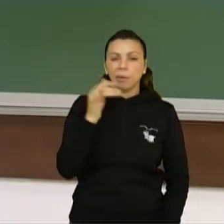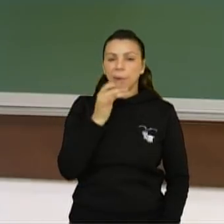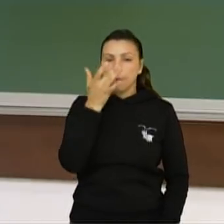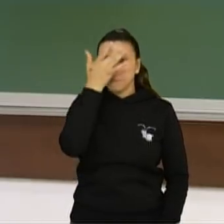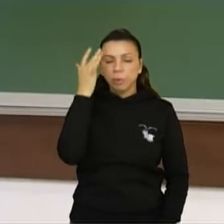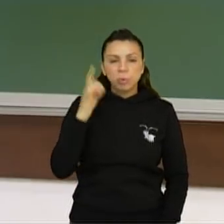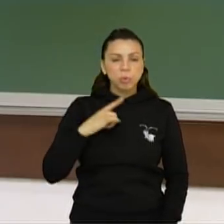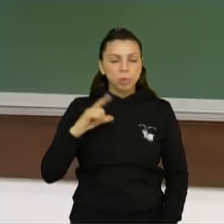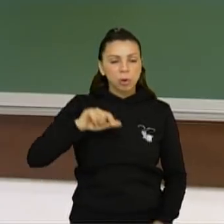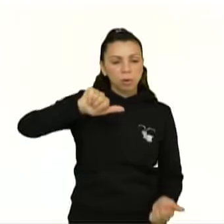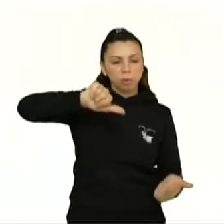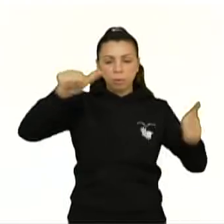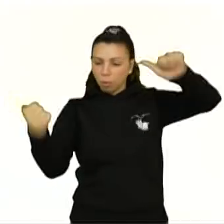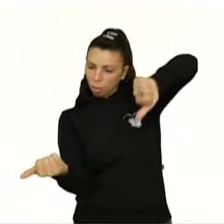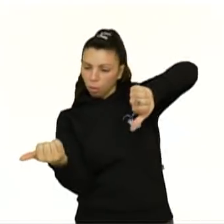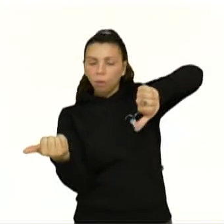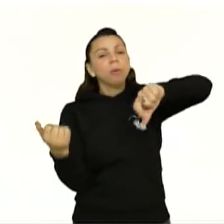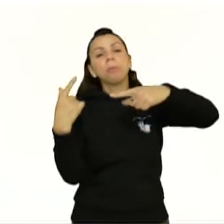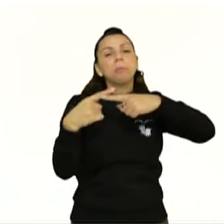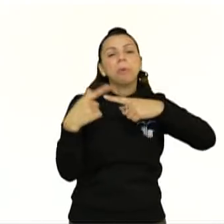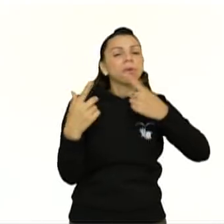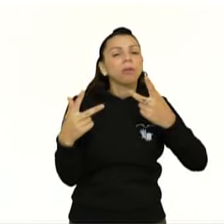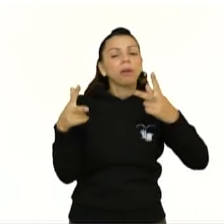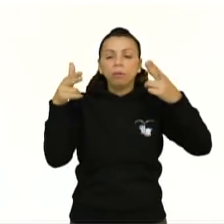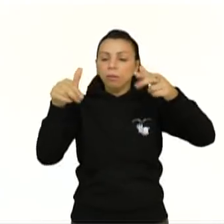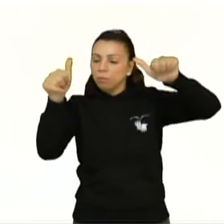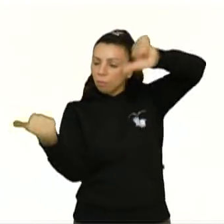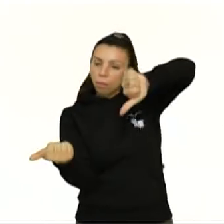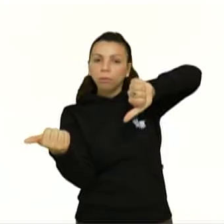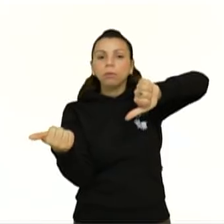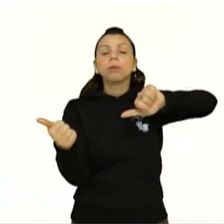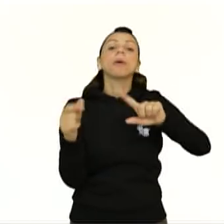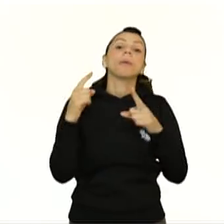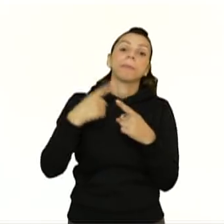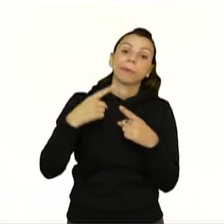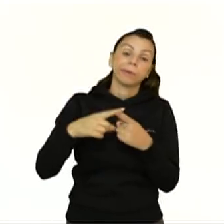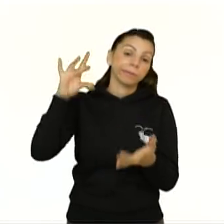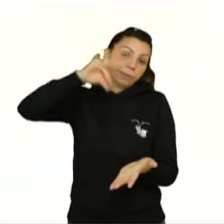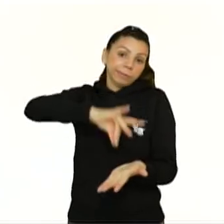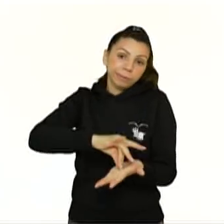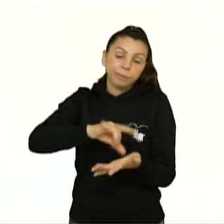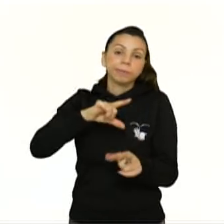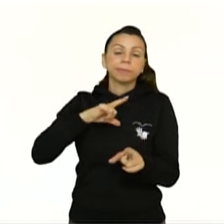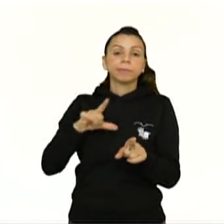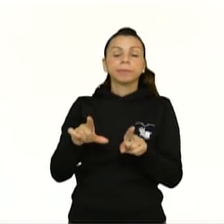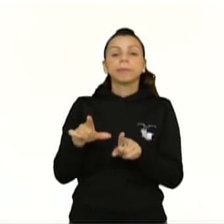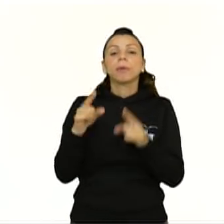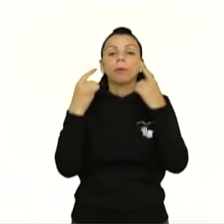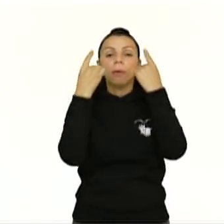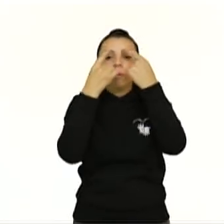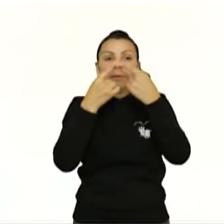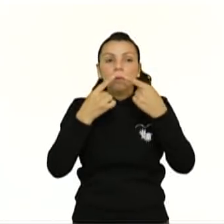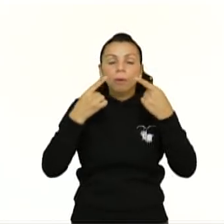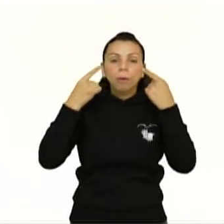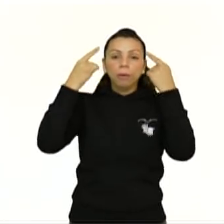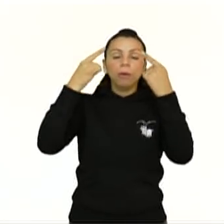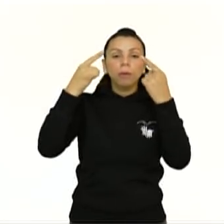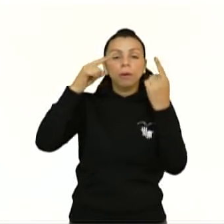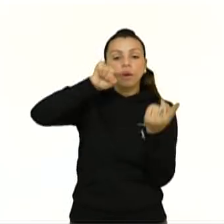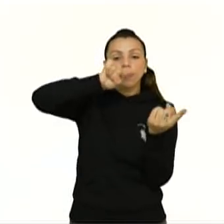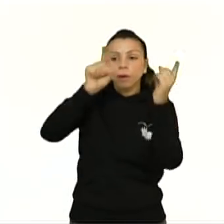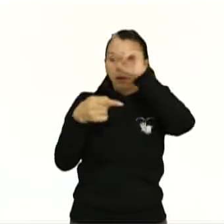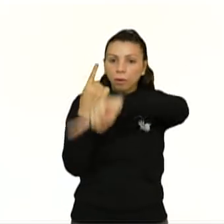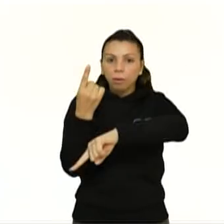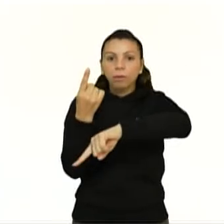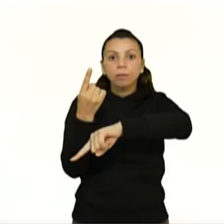é o mesmo que está aqui, porém, por que ele está de cabeça para baixo? É porque nós temos, na verdade, o nosso globo ocular, ele projeta a imagem